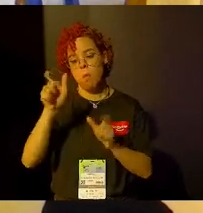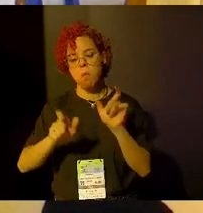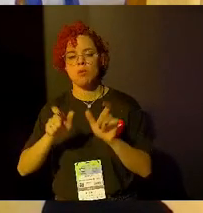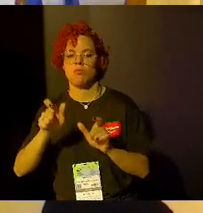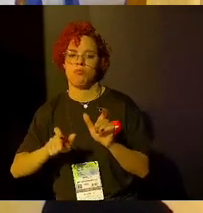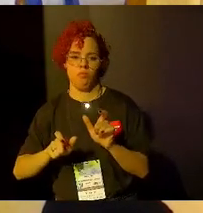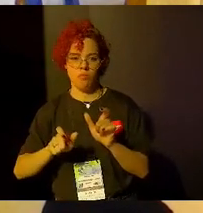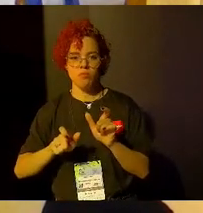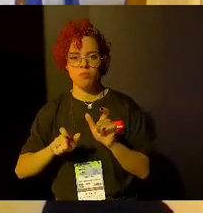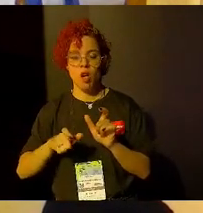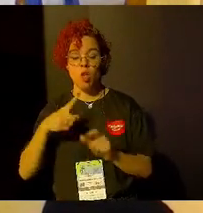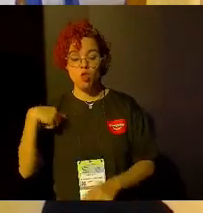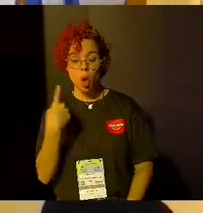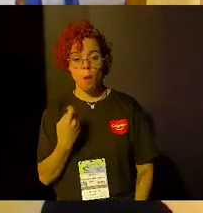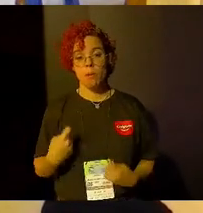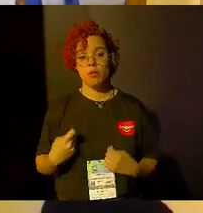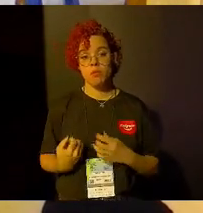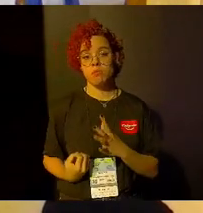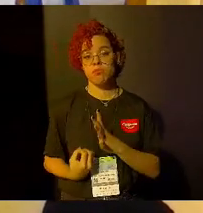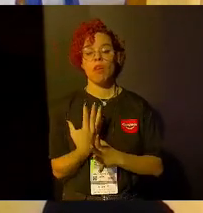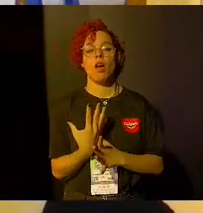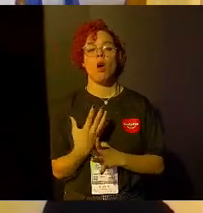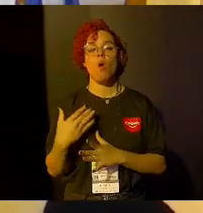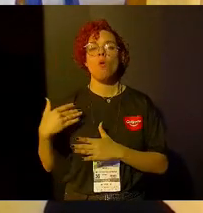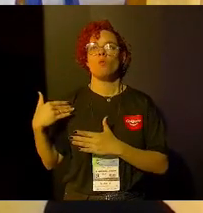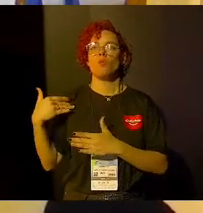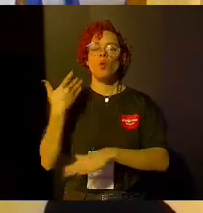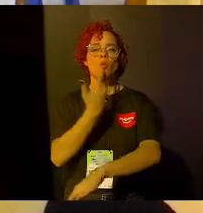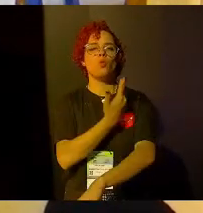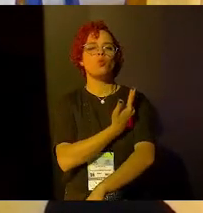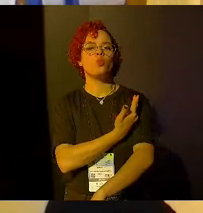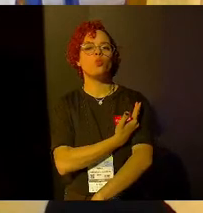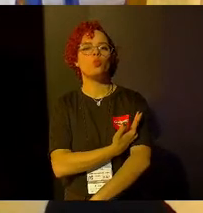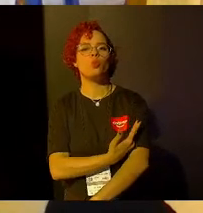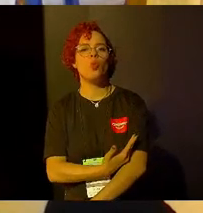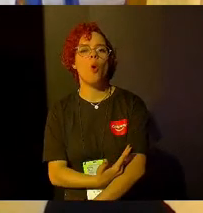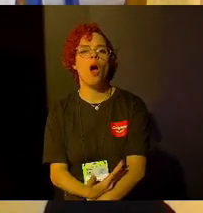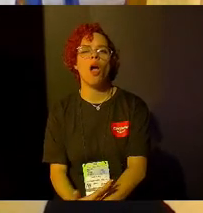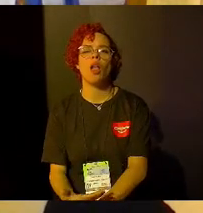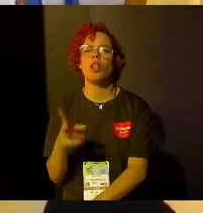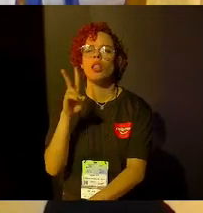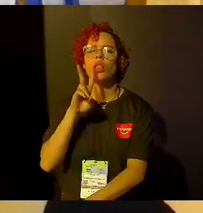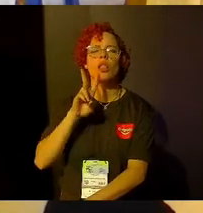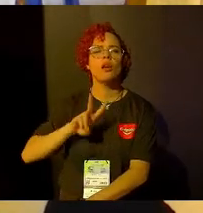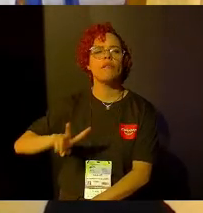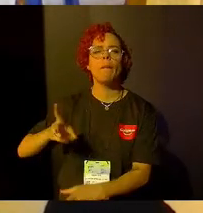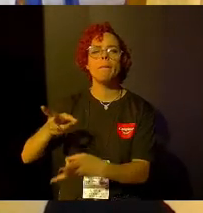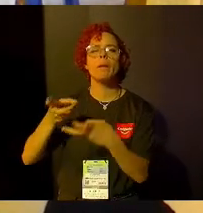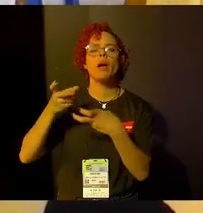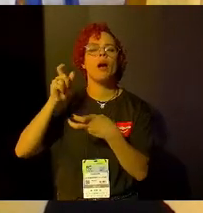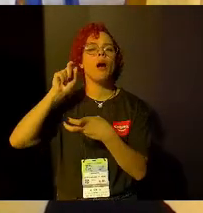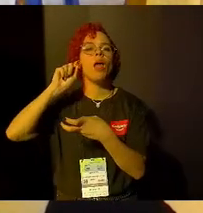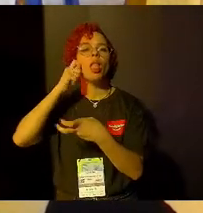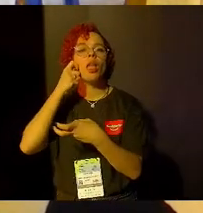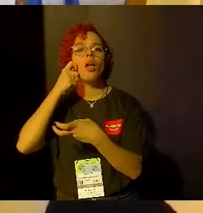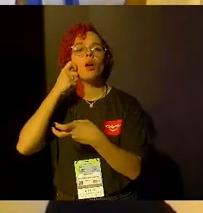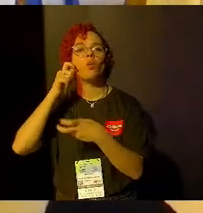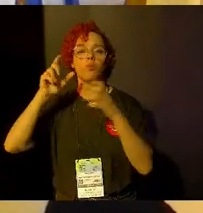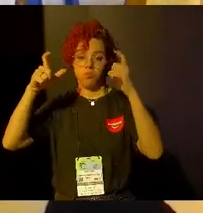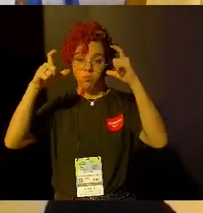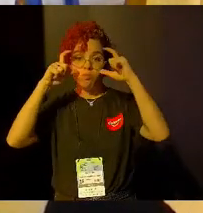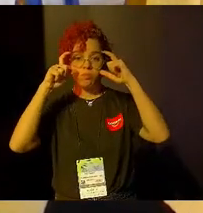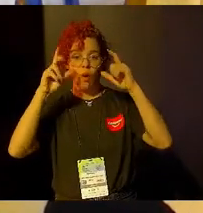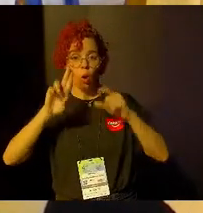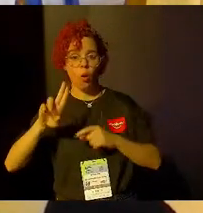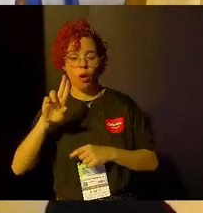Stephanie tá brincando a gente tem que criar o costume de ver pretos com óculos agora onde eu tô trabalhando nessa nova obra